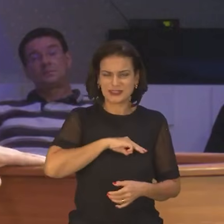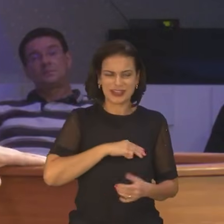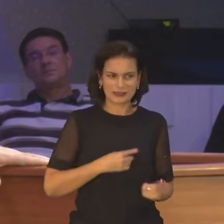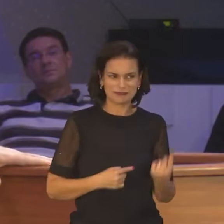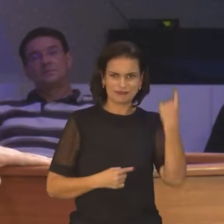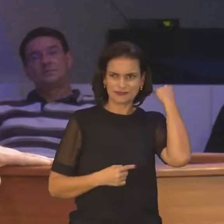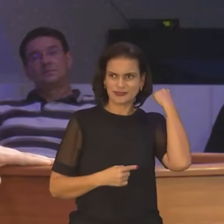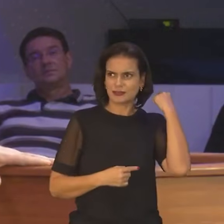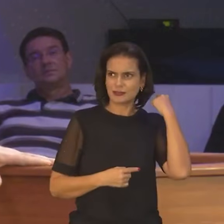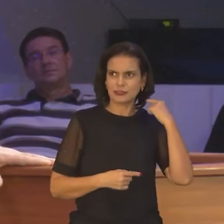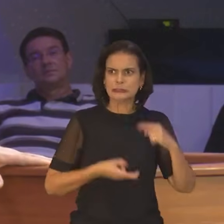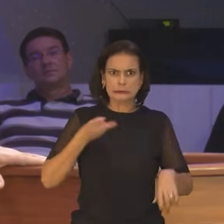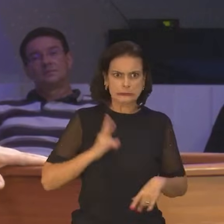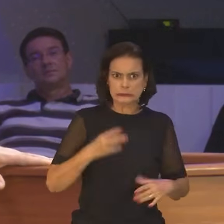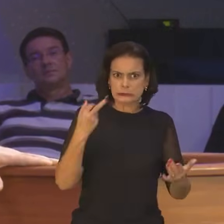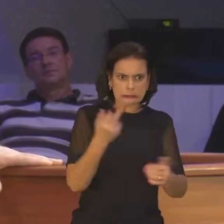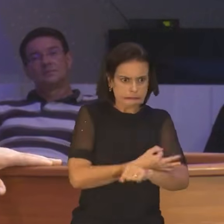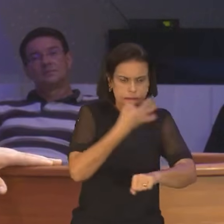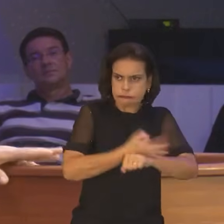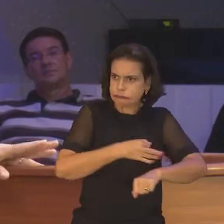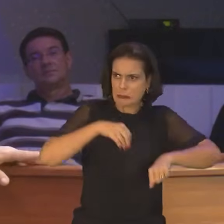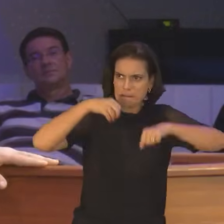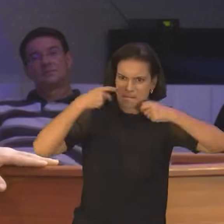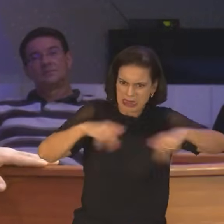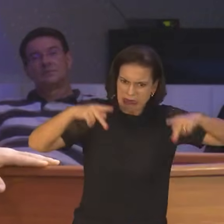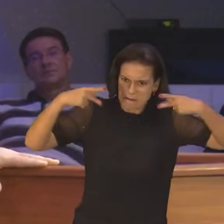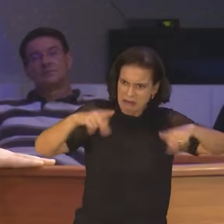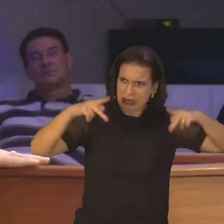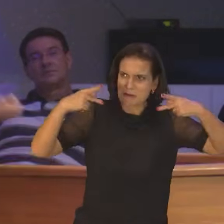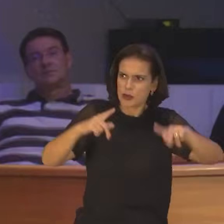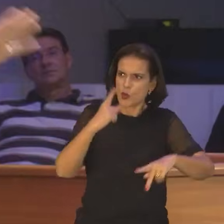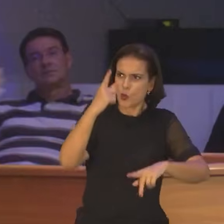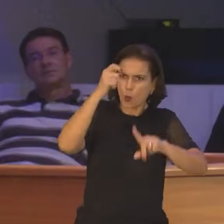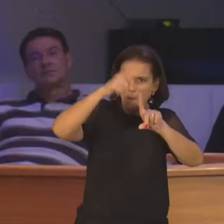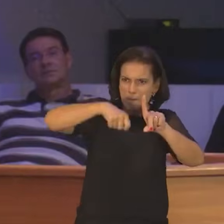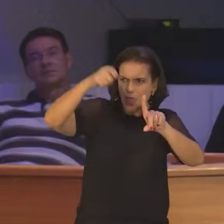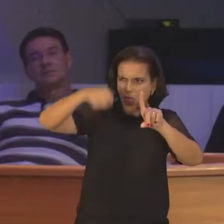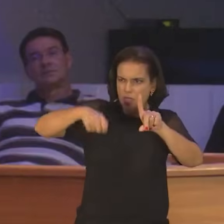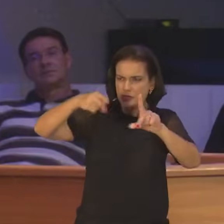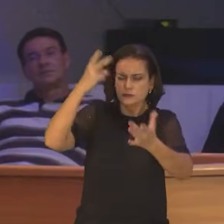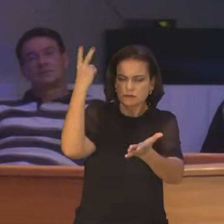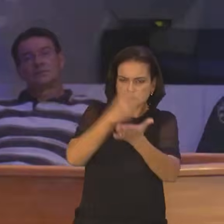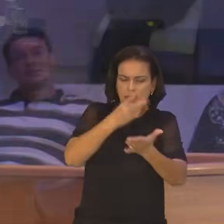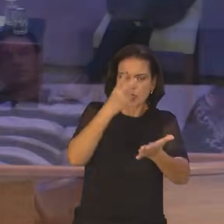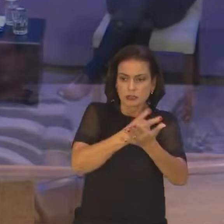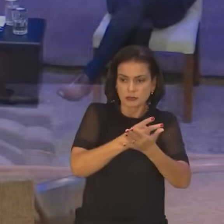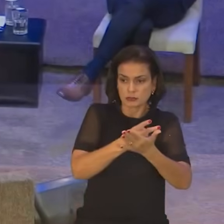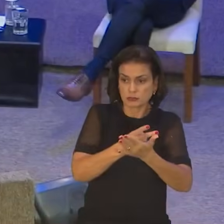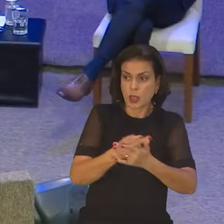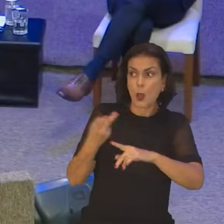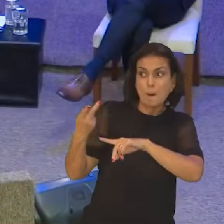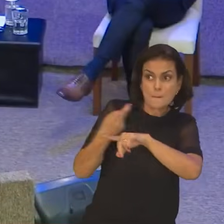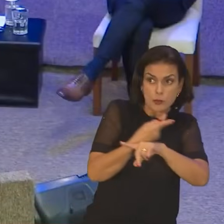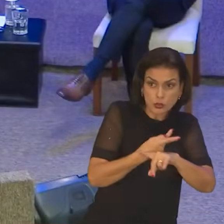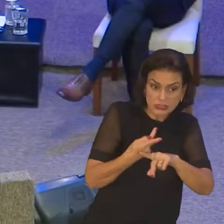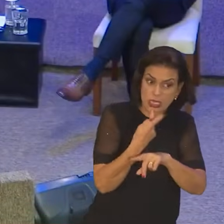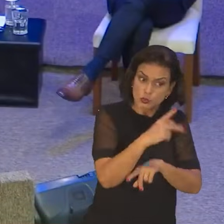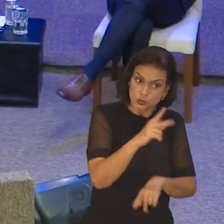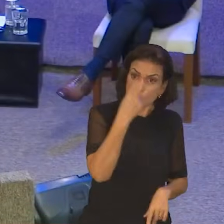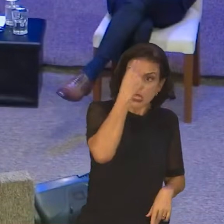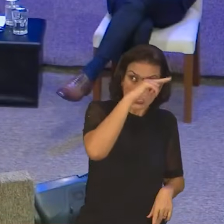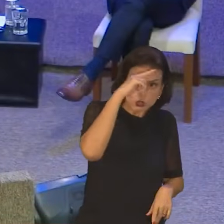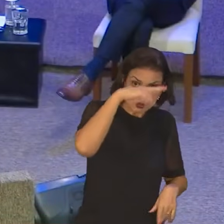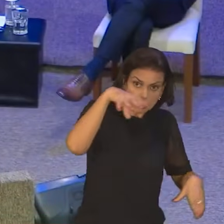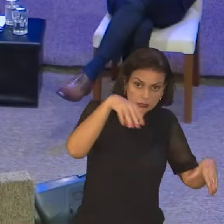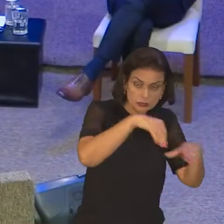E aí uma palavra no discipulado por 1 mês, a mesma palavra. Abdallah busca sua história na